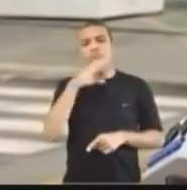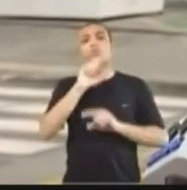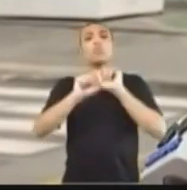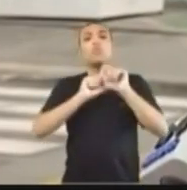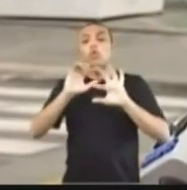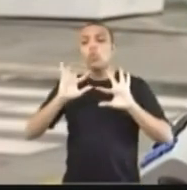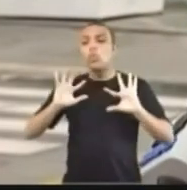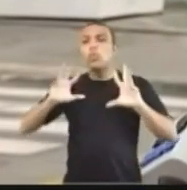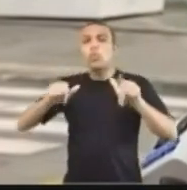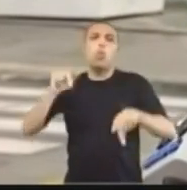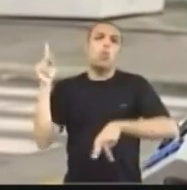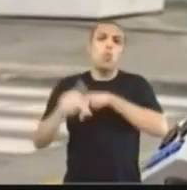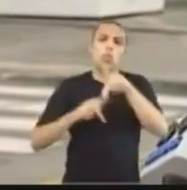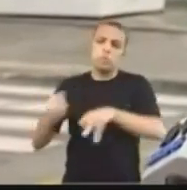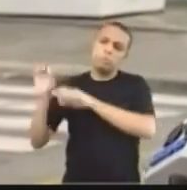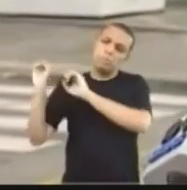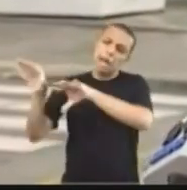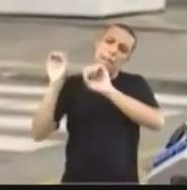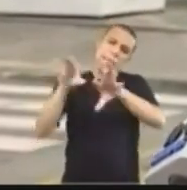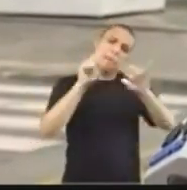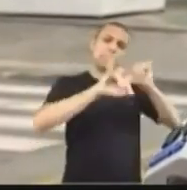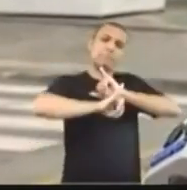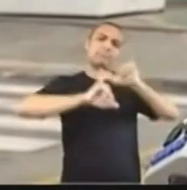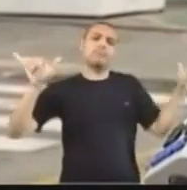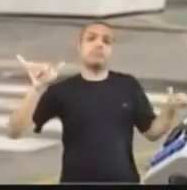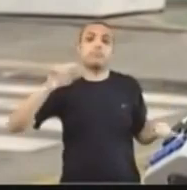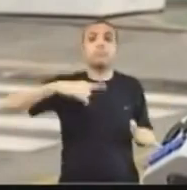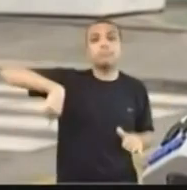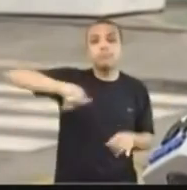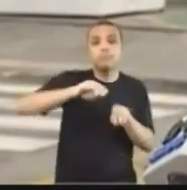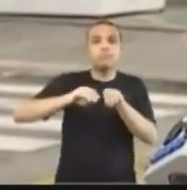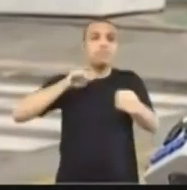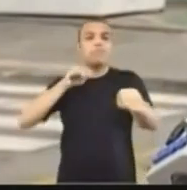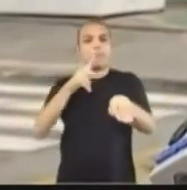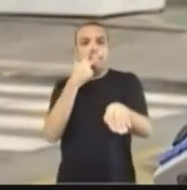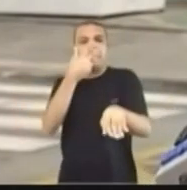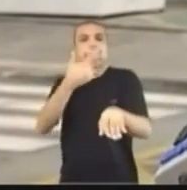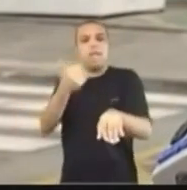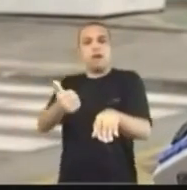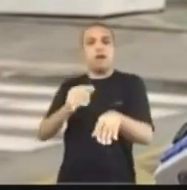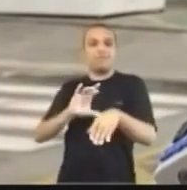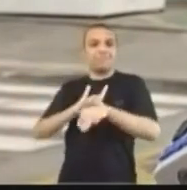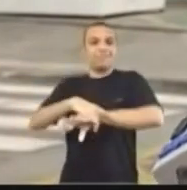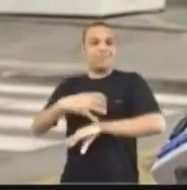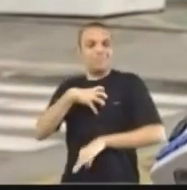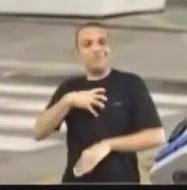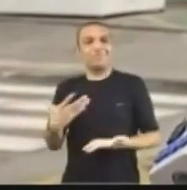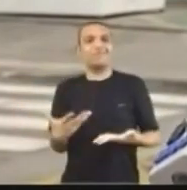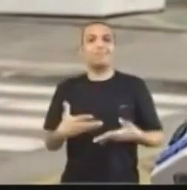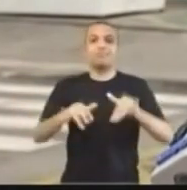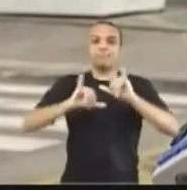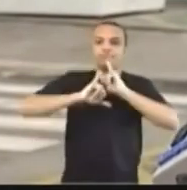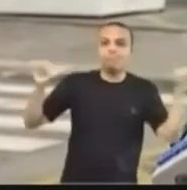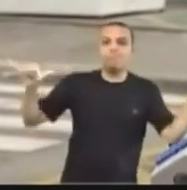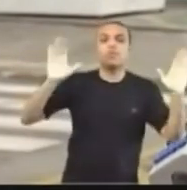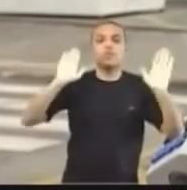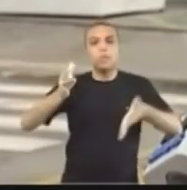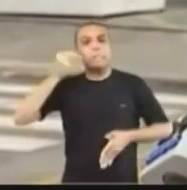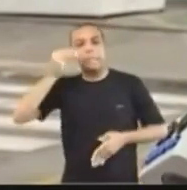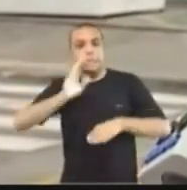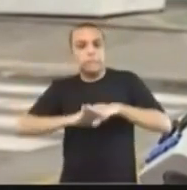educar toda a população eh para um trânsito um pouco mais seguro né então campanhas como a gente